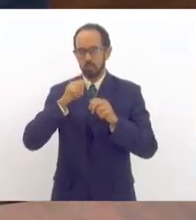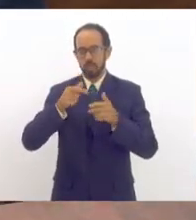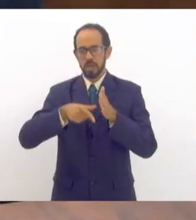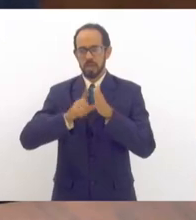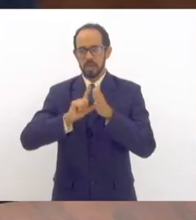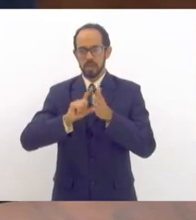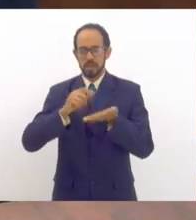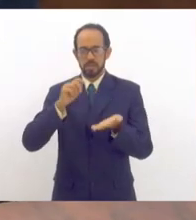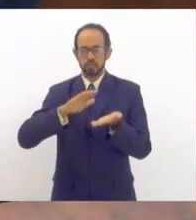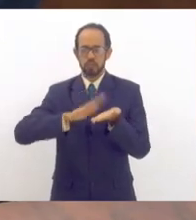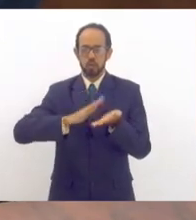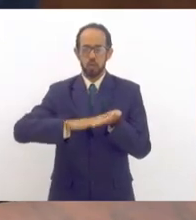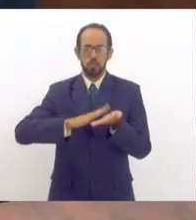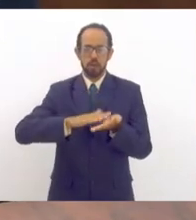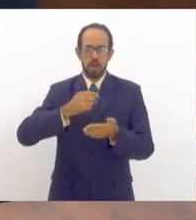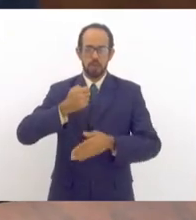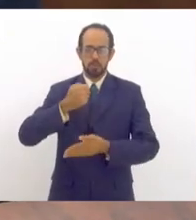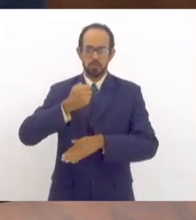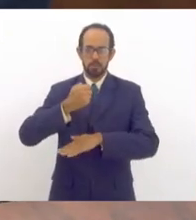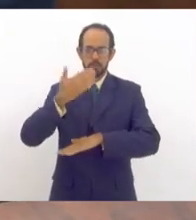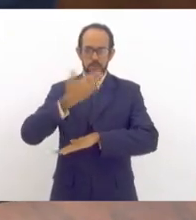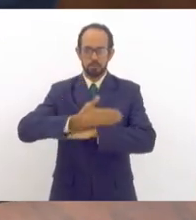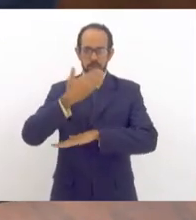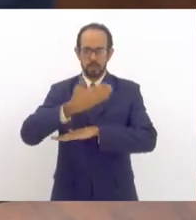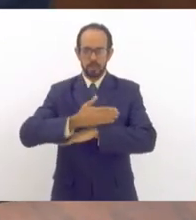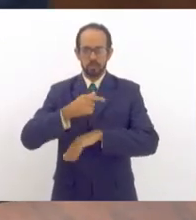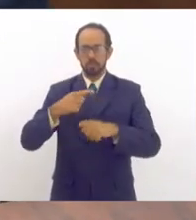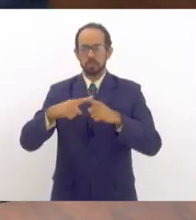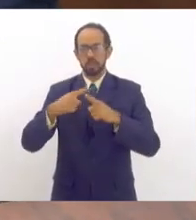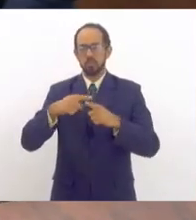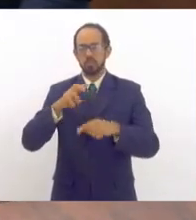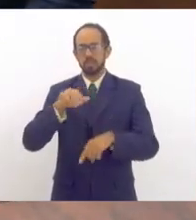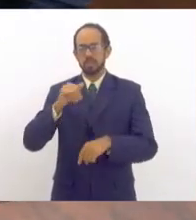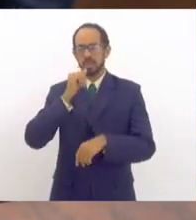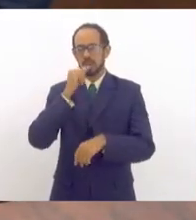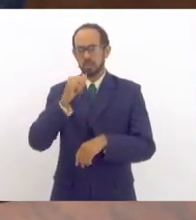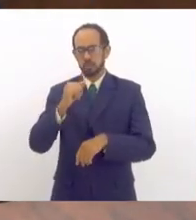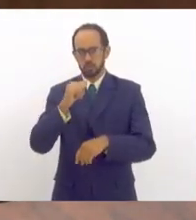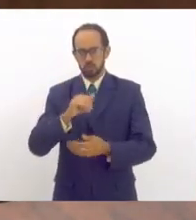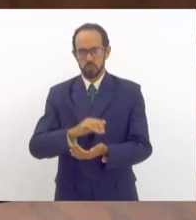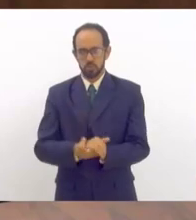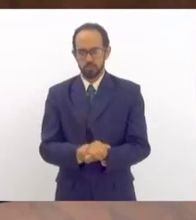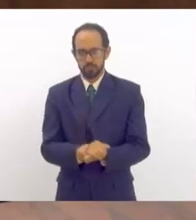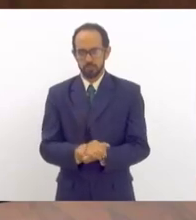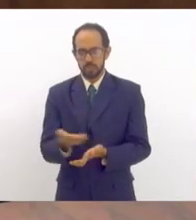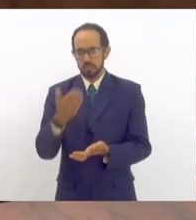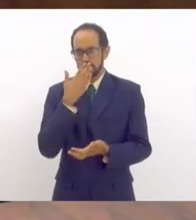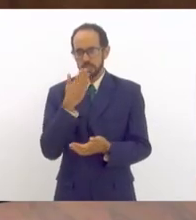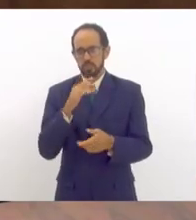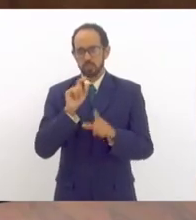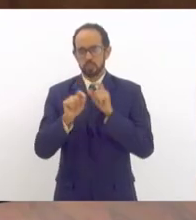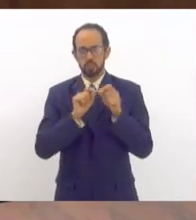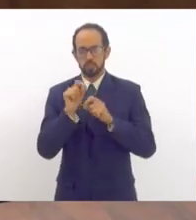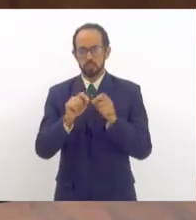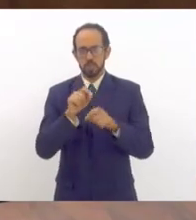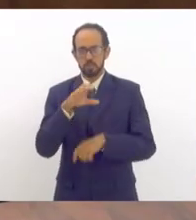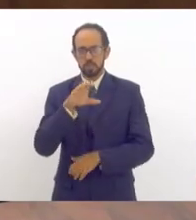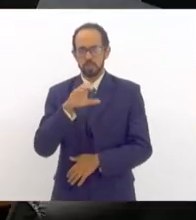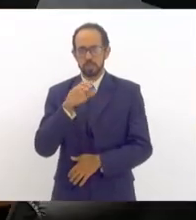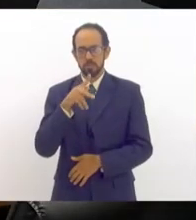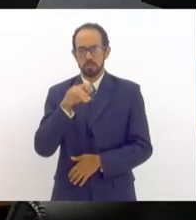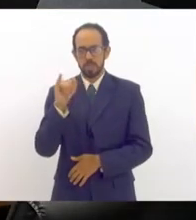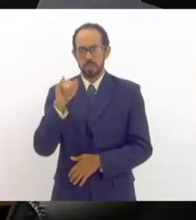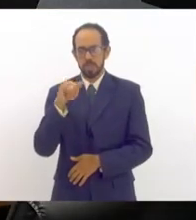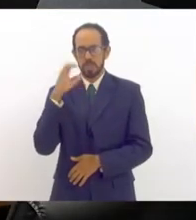pedágio porque não vai ter bilhetagem vai ser o pedágio eletrônico se solicitar uma uma CPI caráter